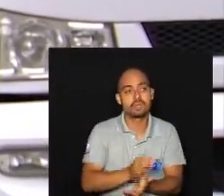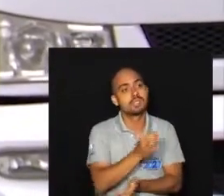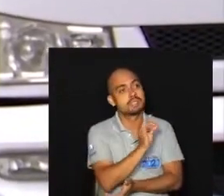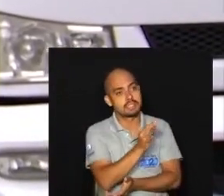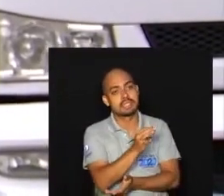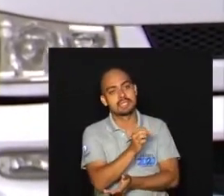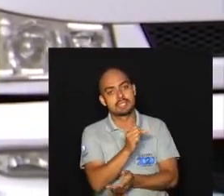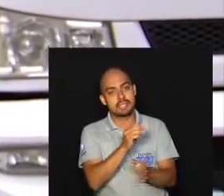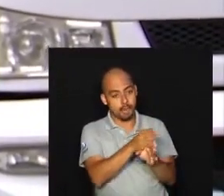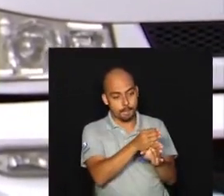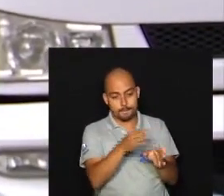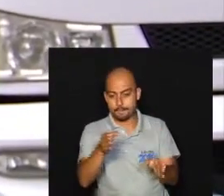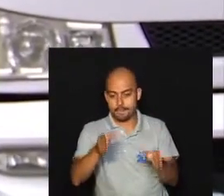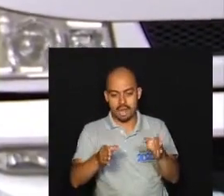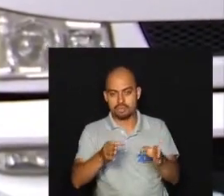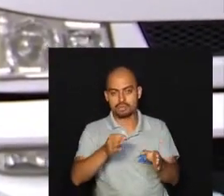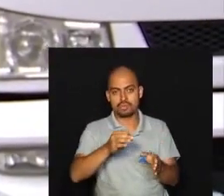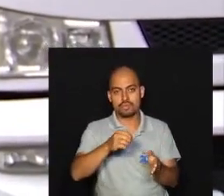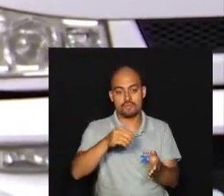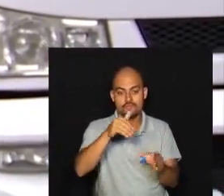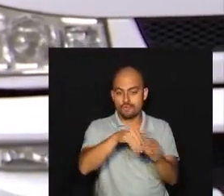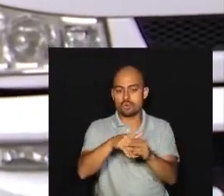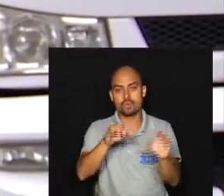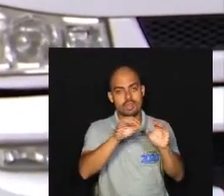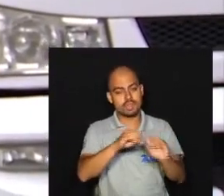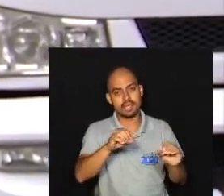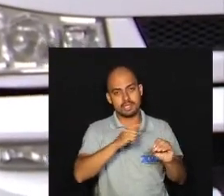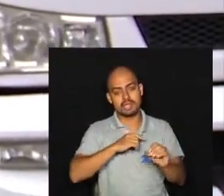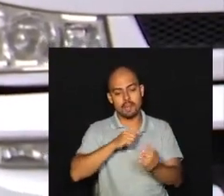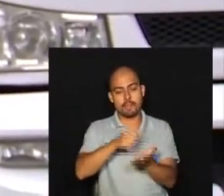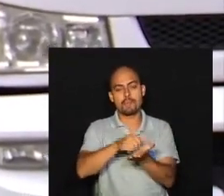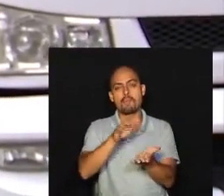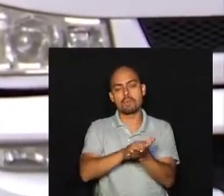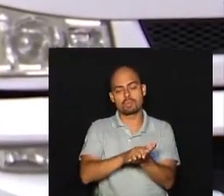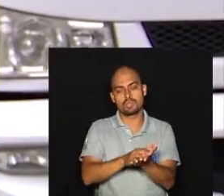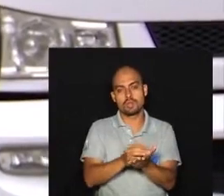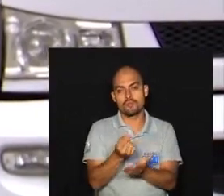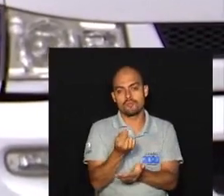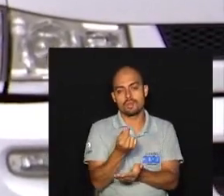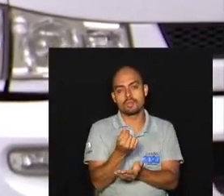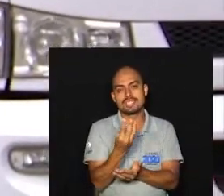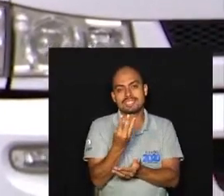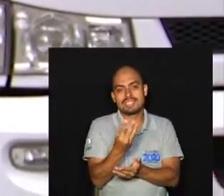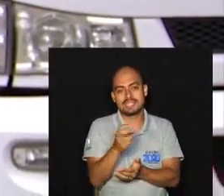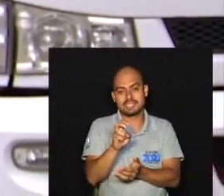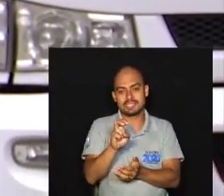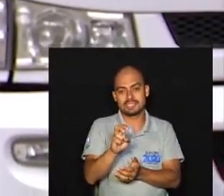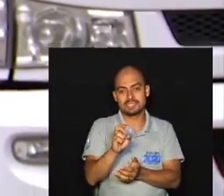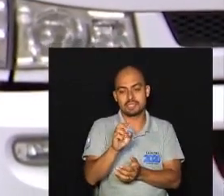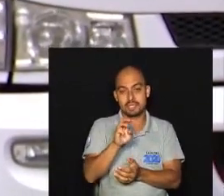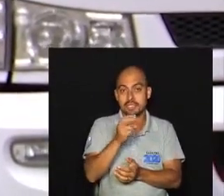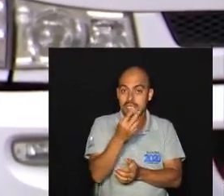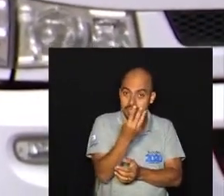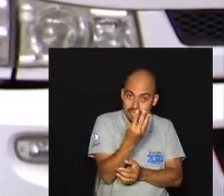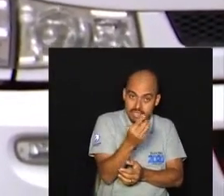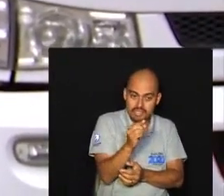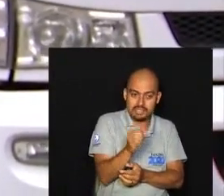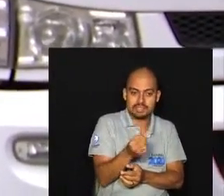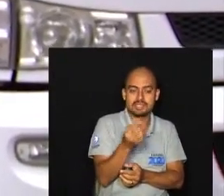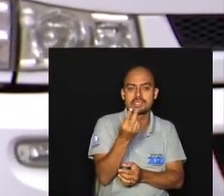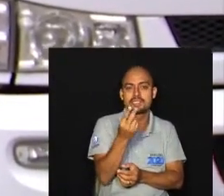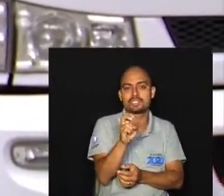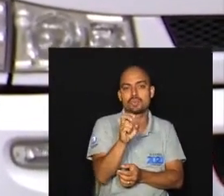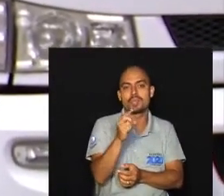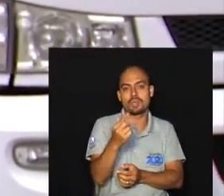no prazo legal, aí tem aquela multa de R$ 3,51 por turno. E aí o eleitor eleitor tem que ficar atento também para, se por acaso ele